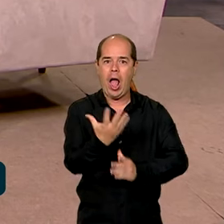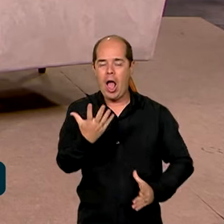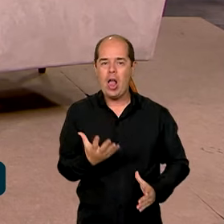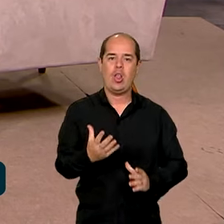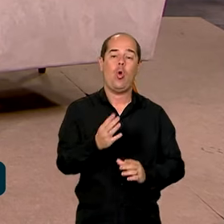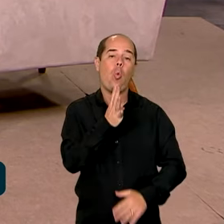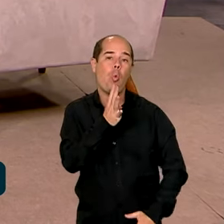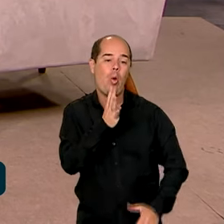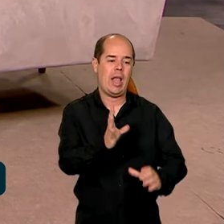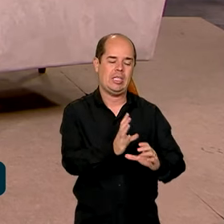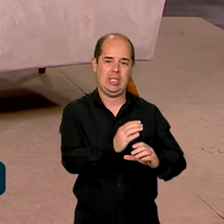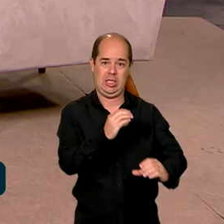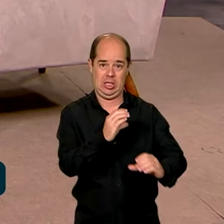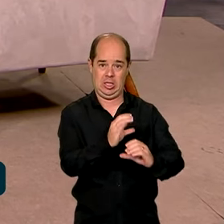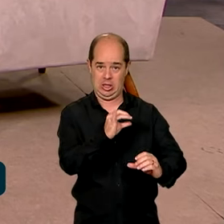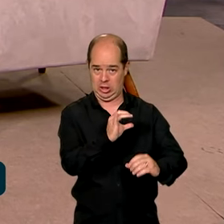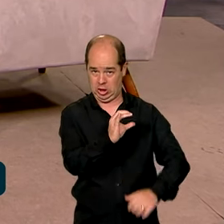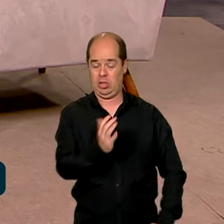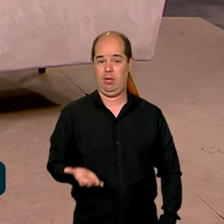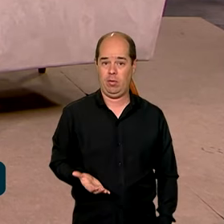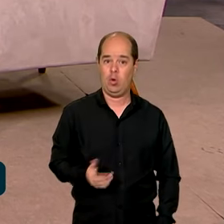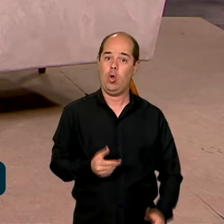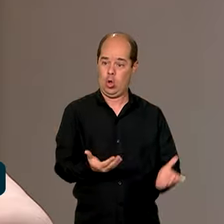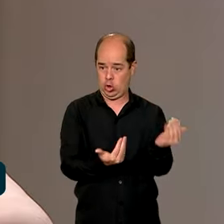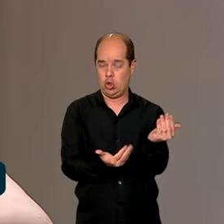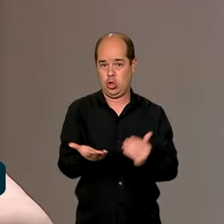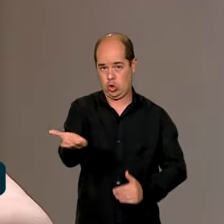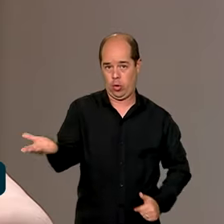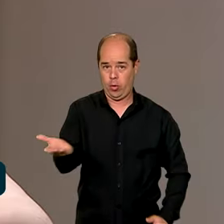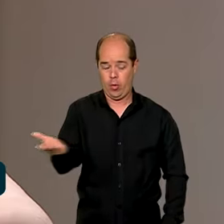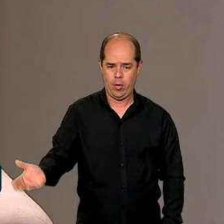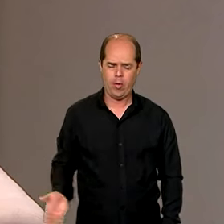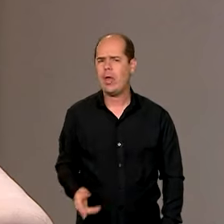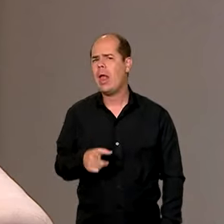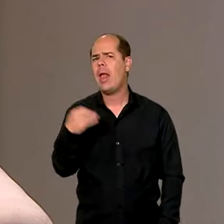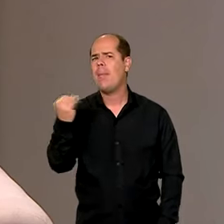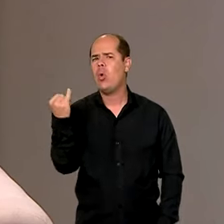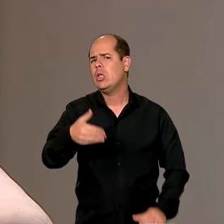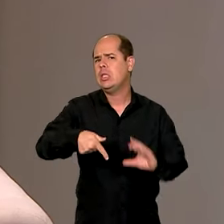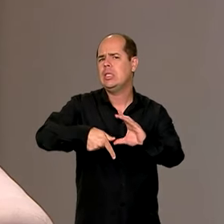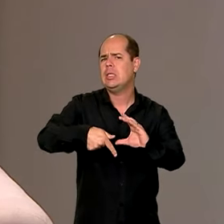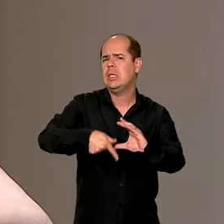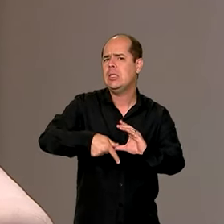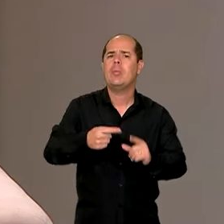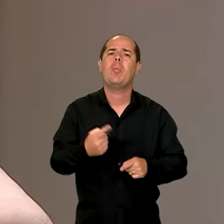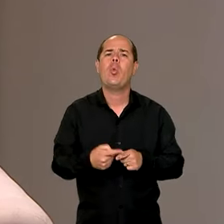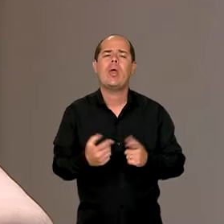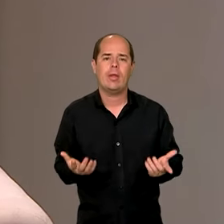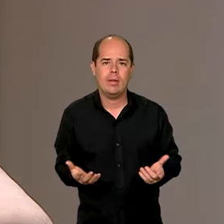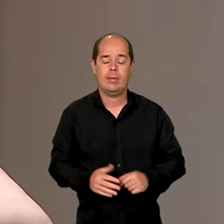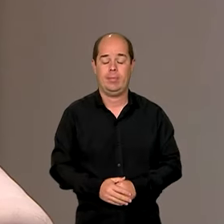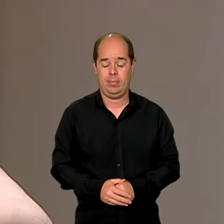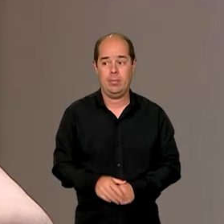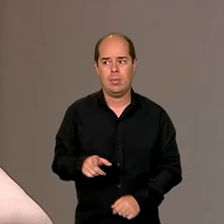que é a importância desse prêmio para o CNPq? A importância é enorme para o CNPq e para a sociedade brasileira. Na